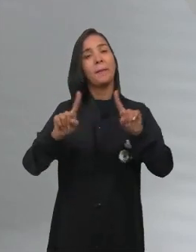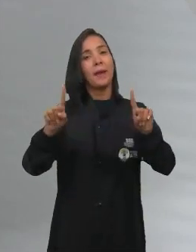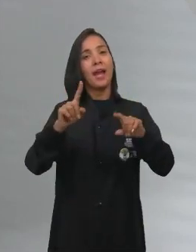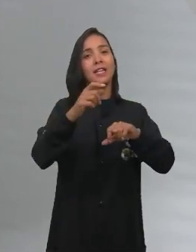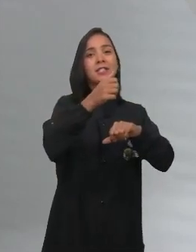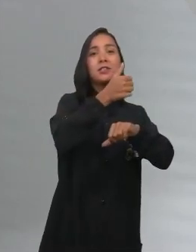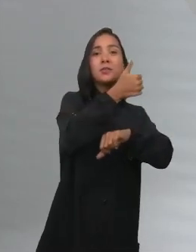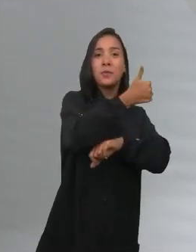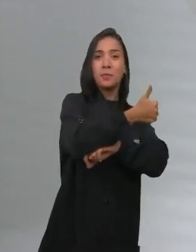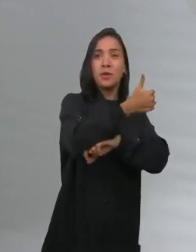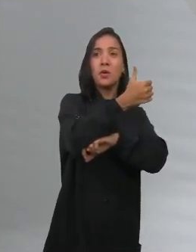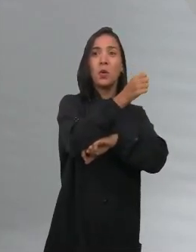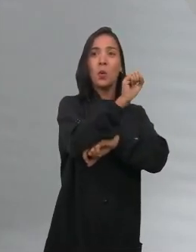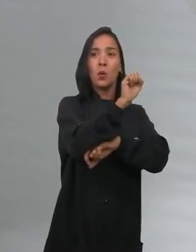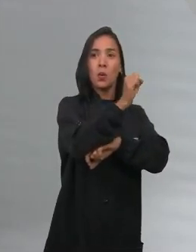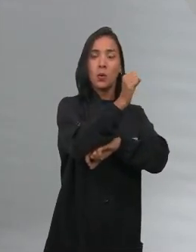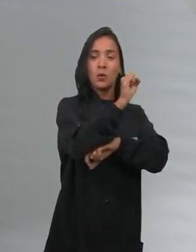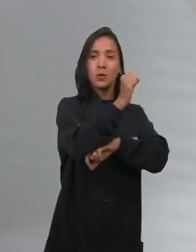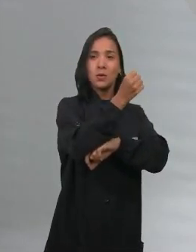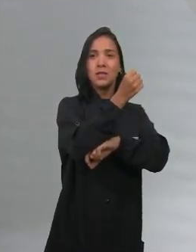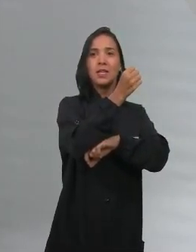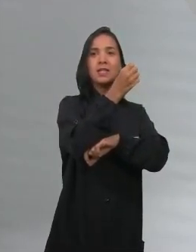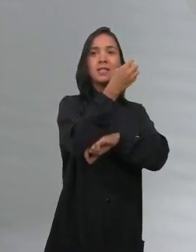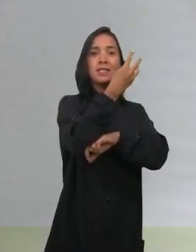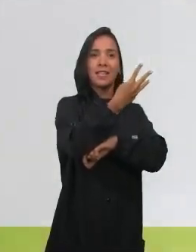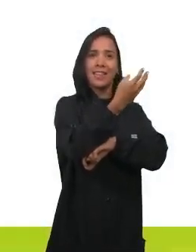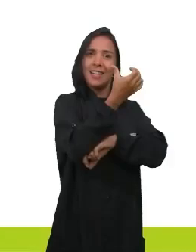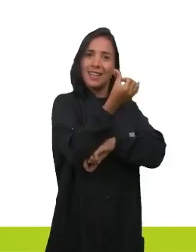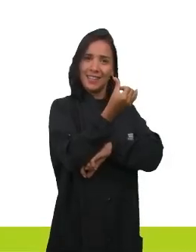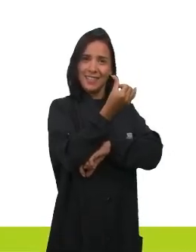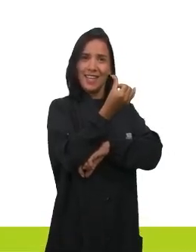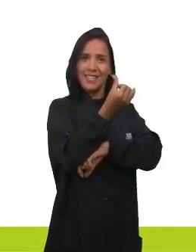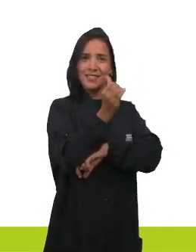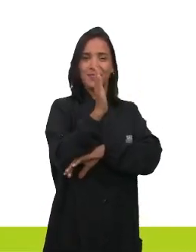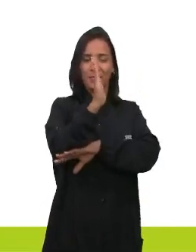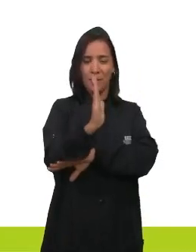1836, que é esse pontinho aqui do meio, olha comigo aqui na tela,